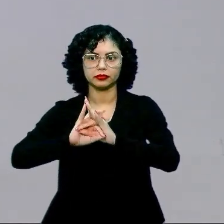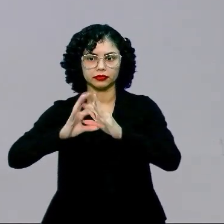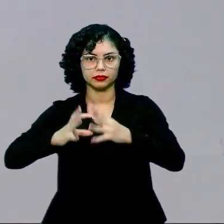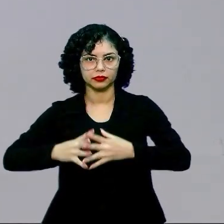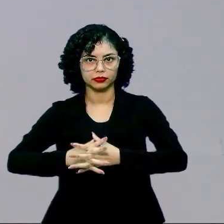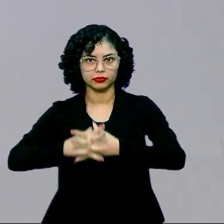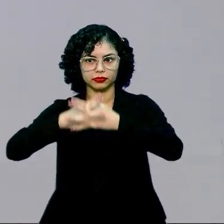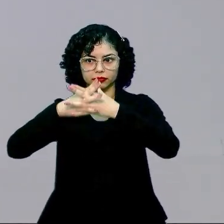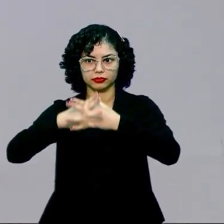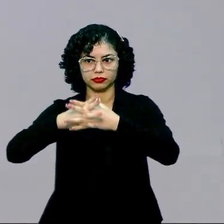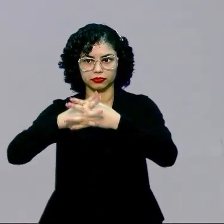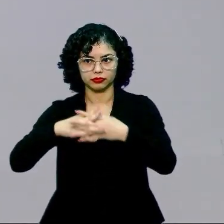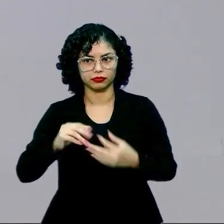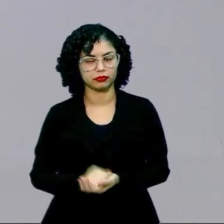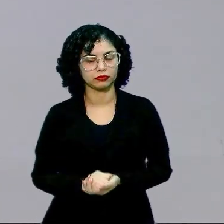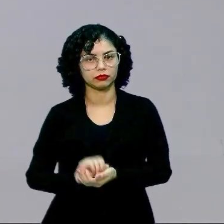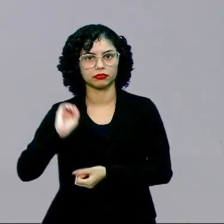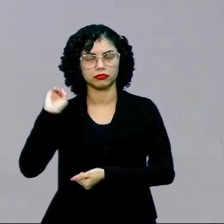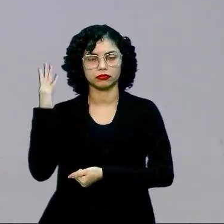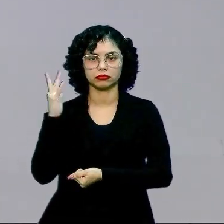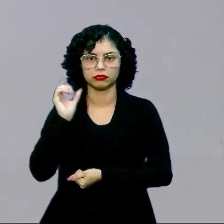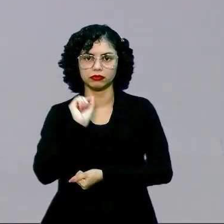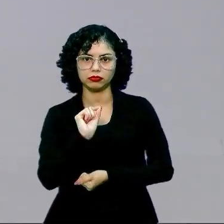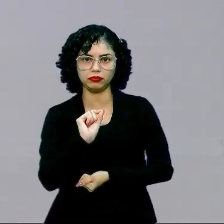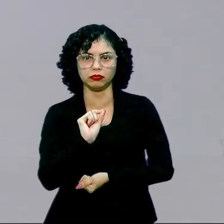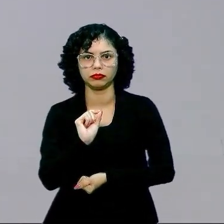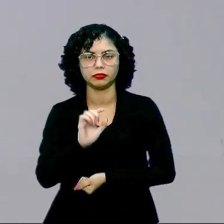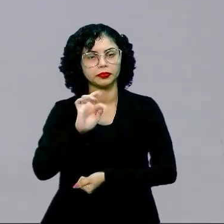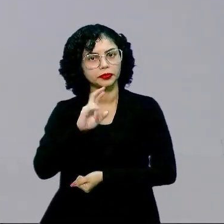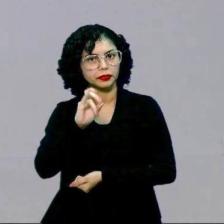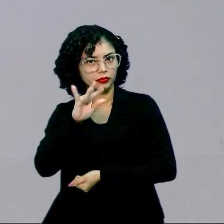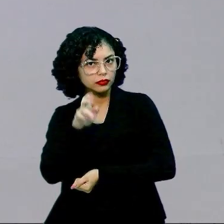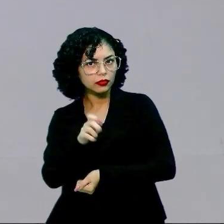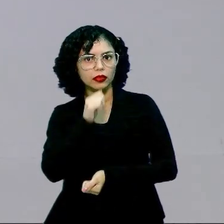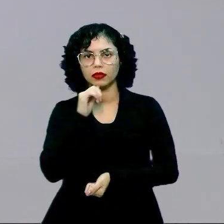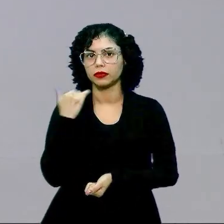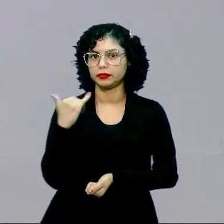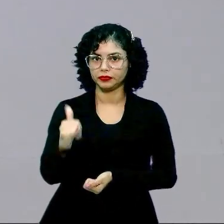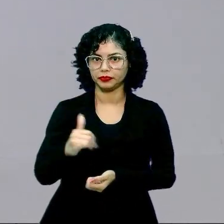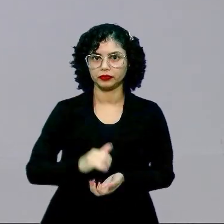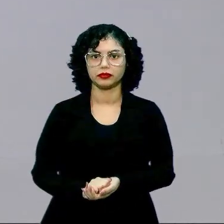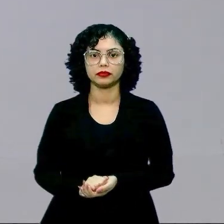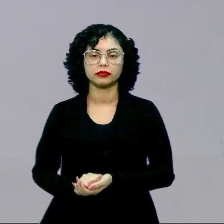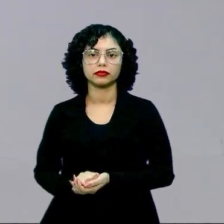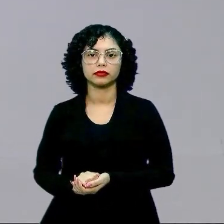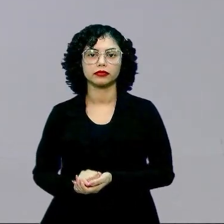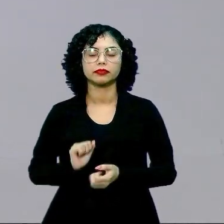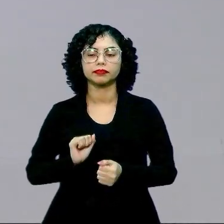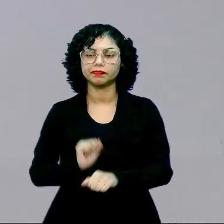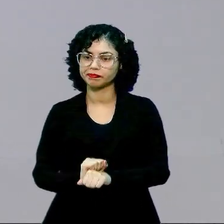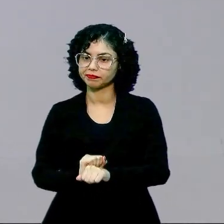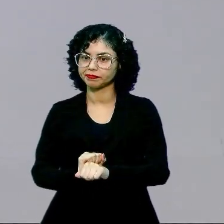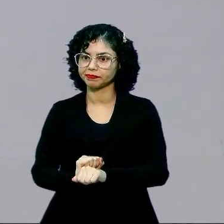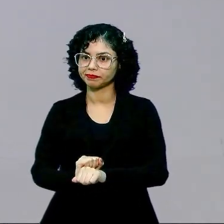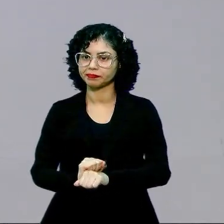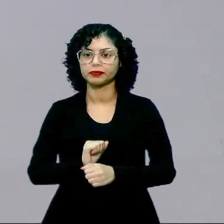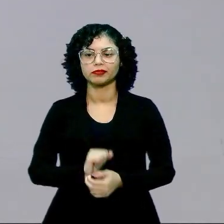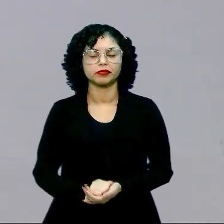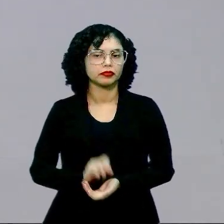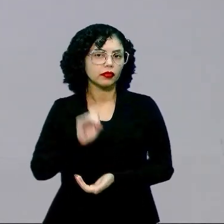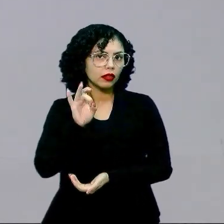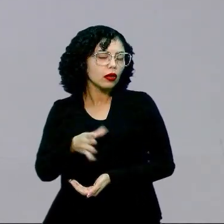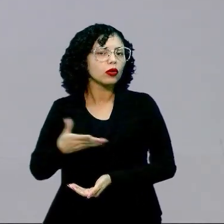si e atinge aí a sua estabilidade eletrônica, eles ficam estáveis.